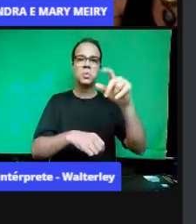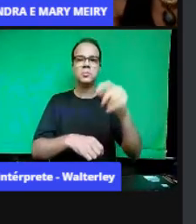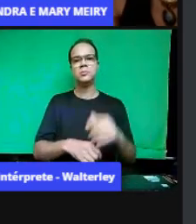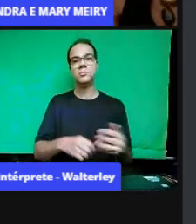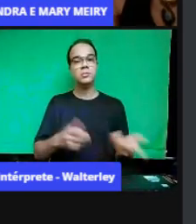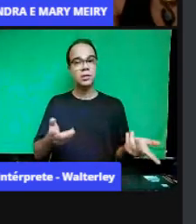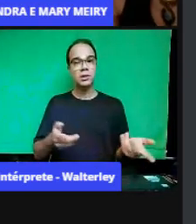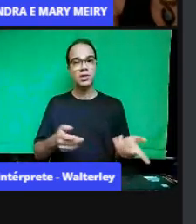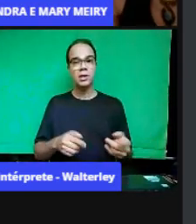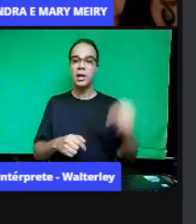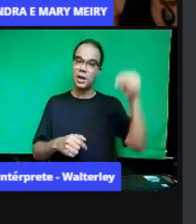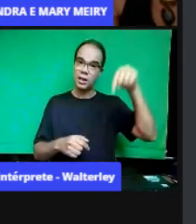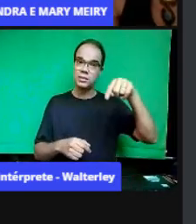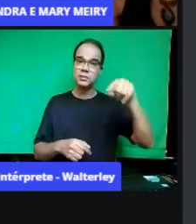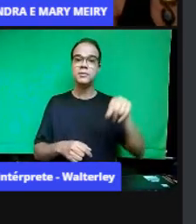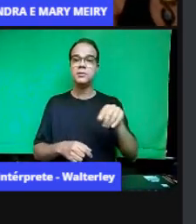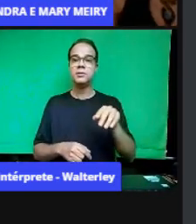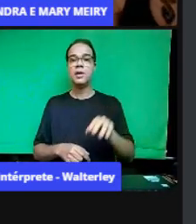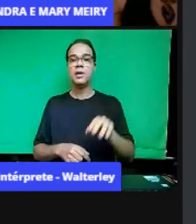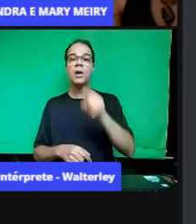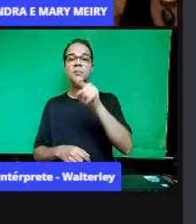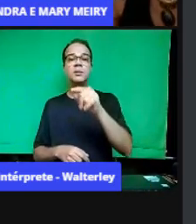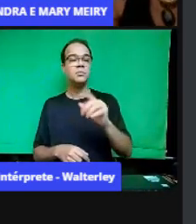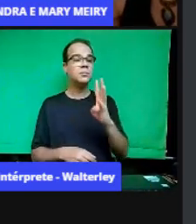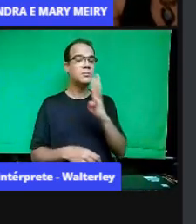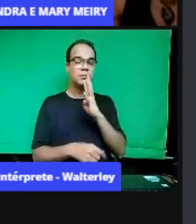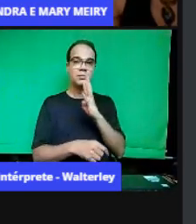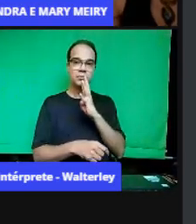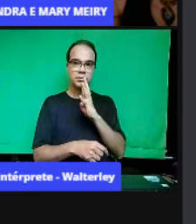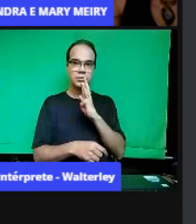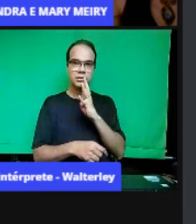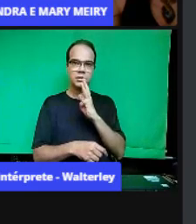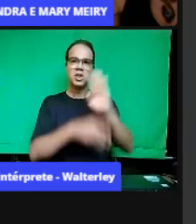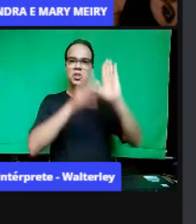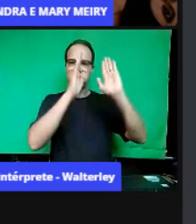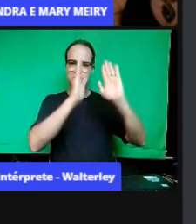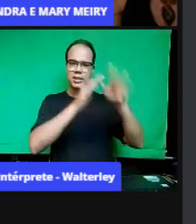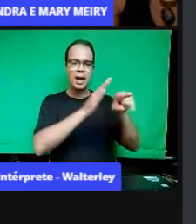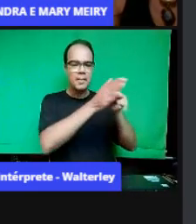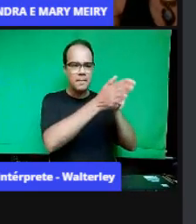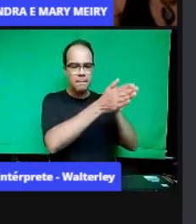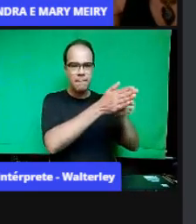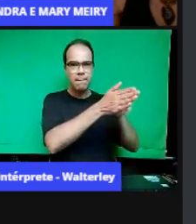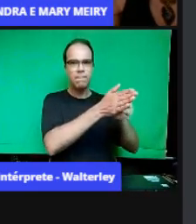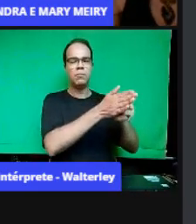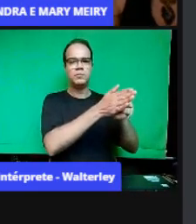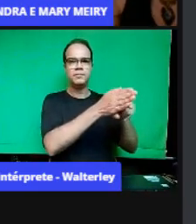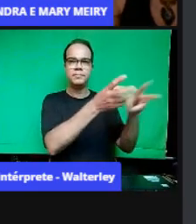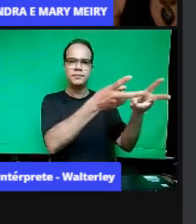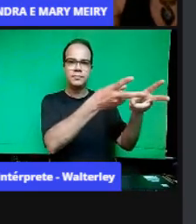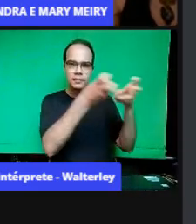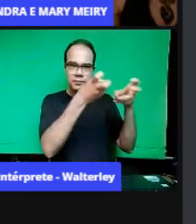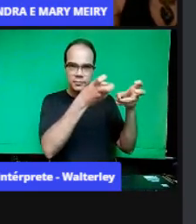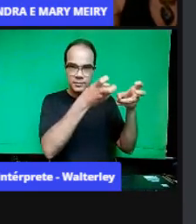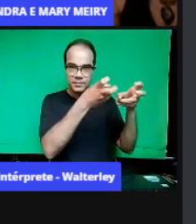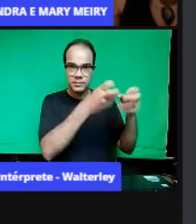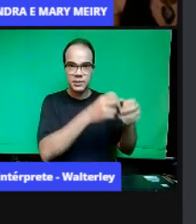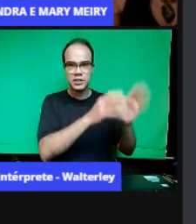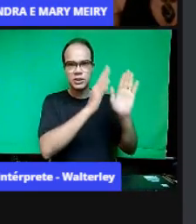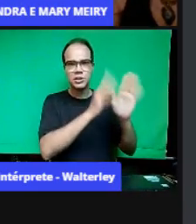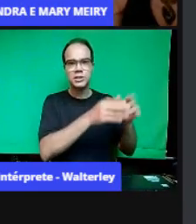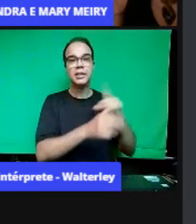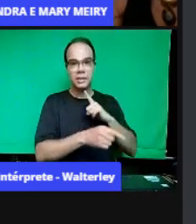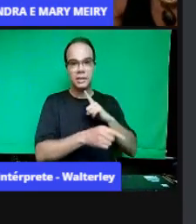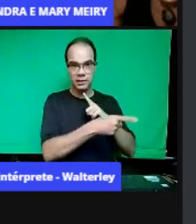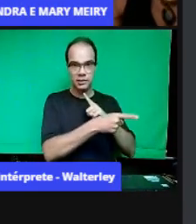partir do que eu tenho de conhecimento desse indivíduo, a partir da sondagem realizada, quais as habilidades esse indivíduo